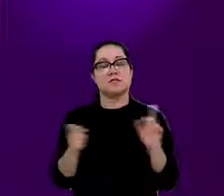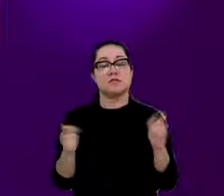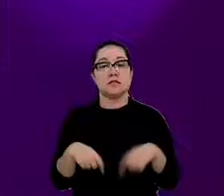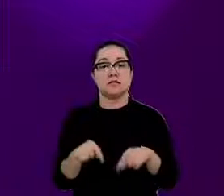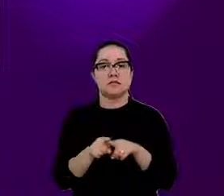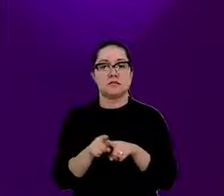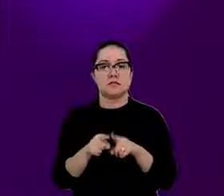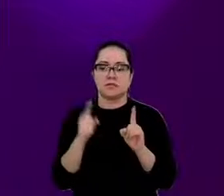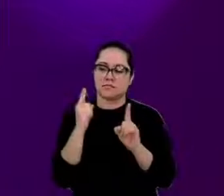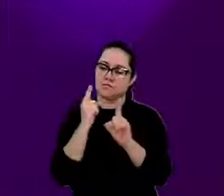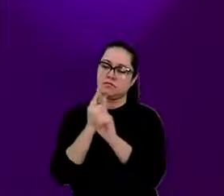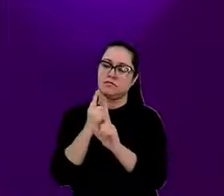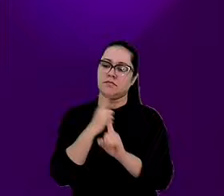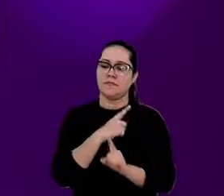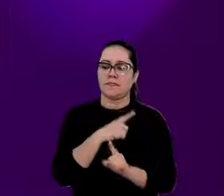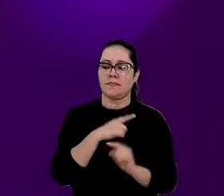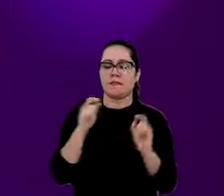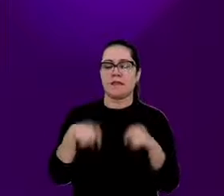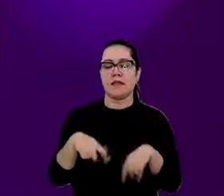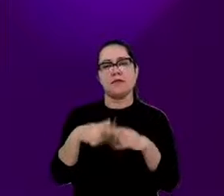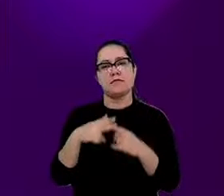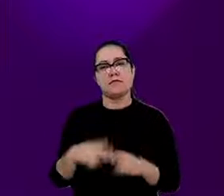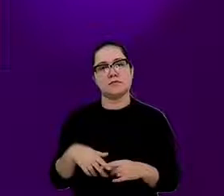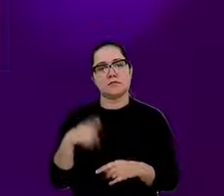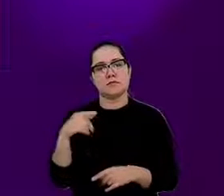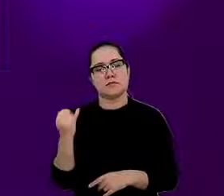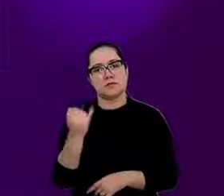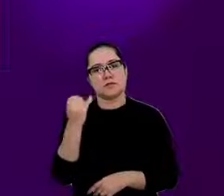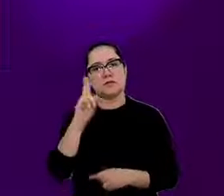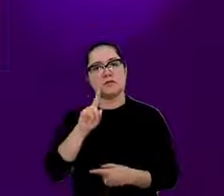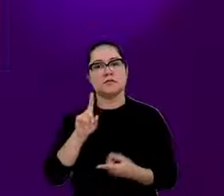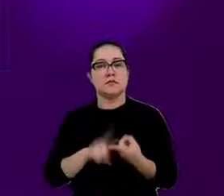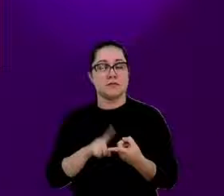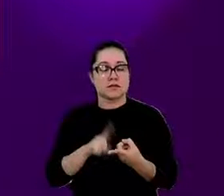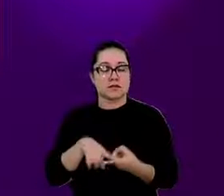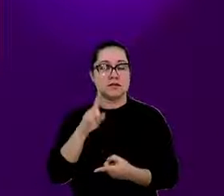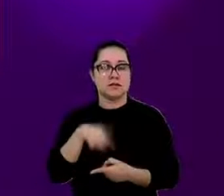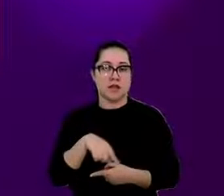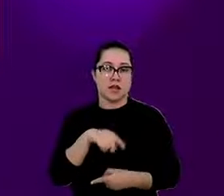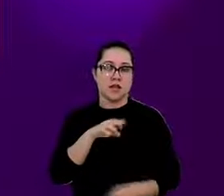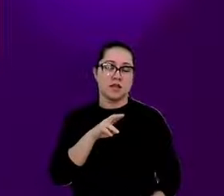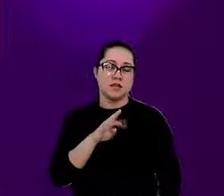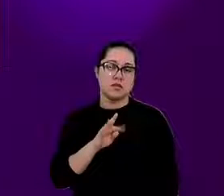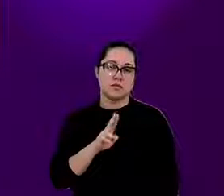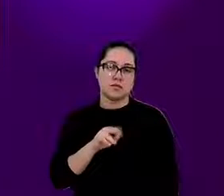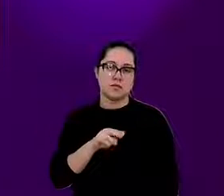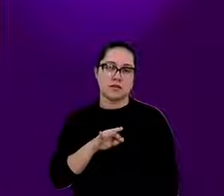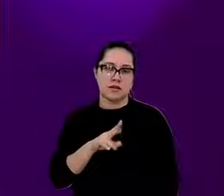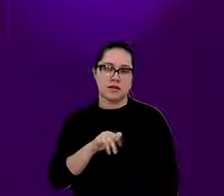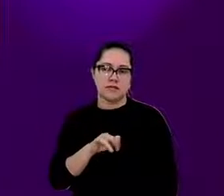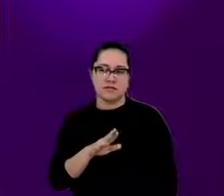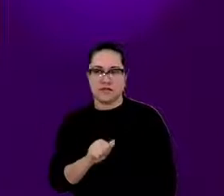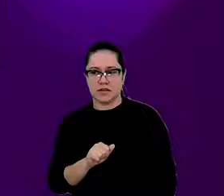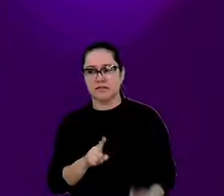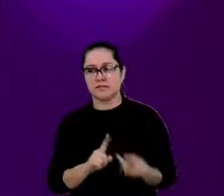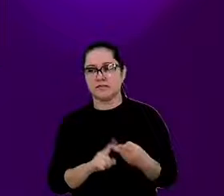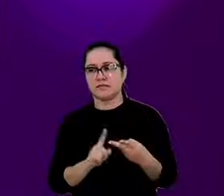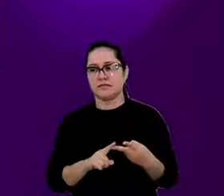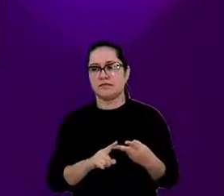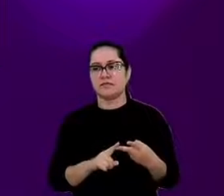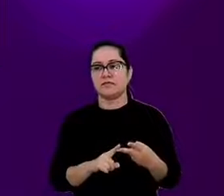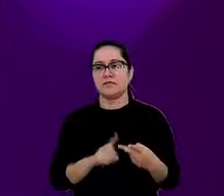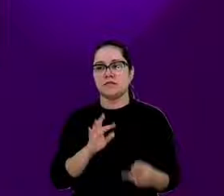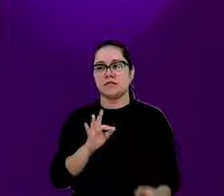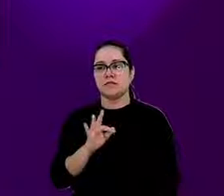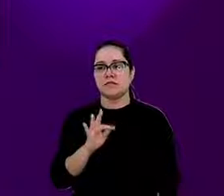sejam funcionalmente importantes, tanto a partir da angiotomografia, como também de cintilografia miocárdica, e